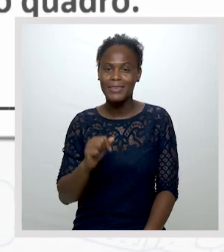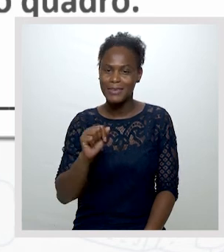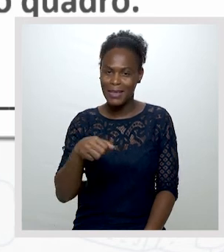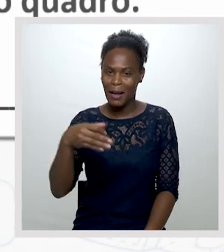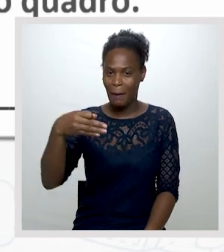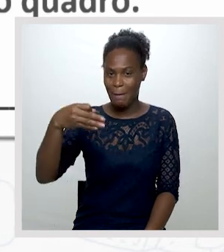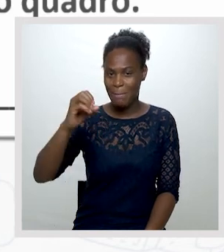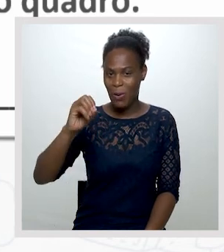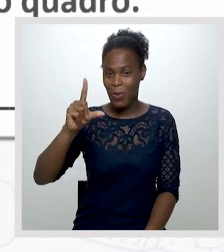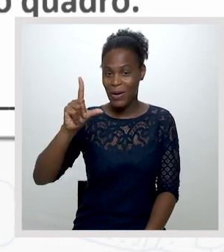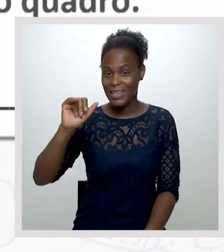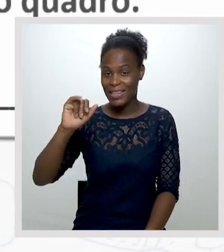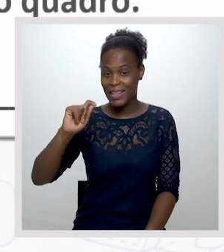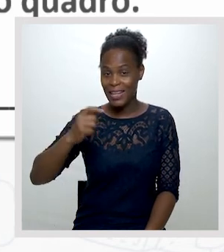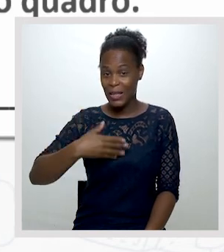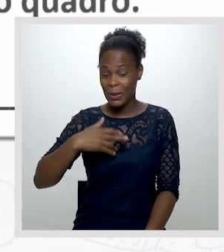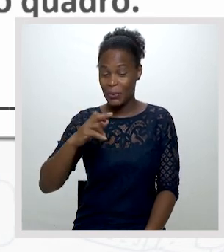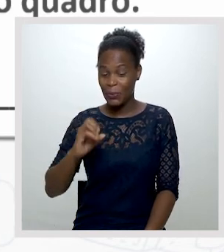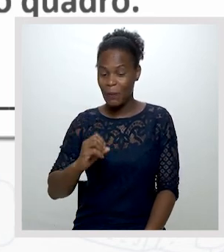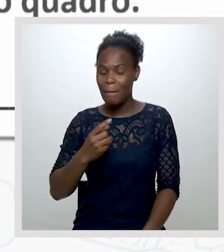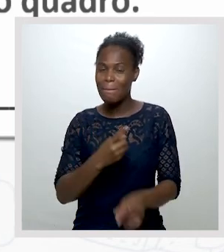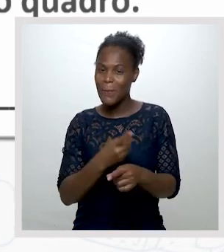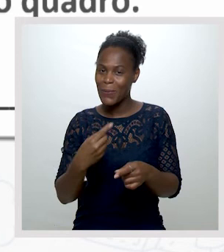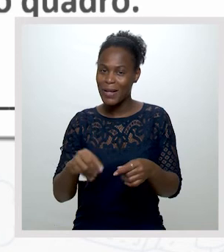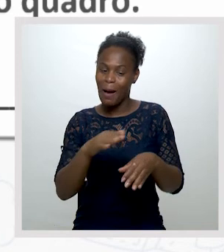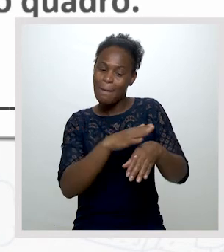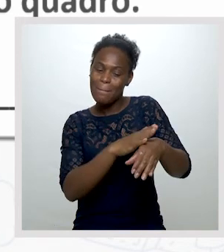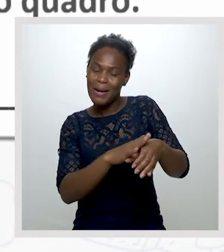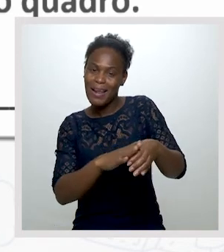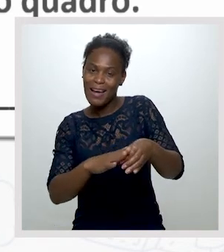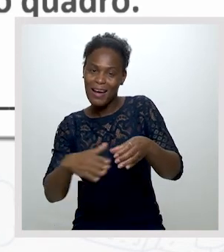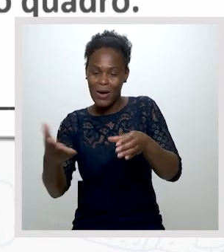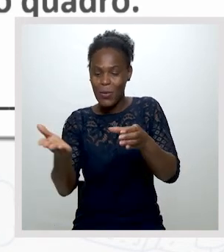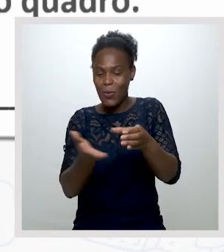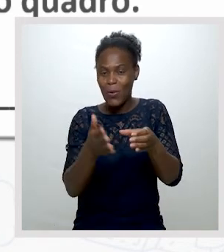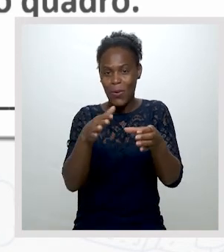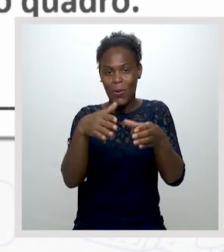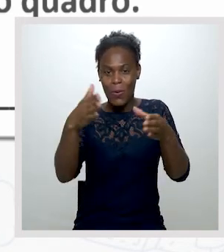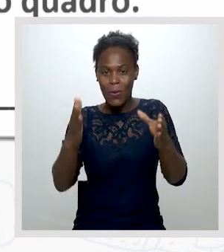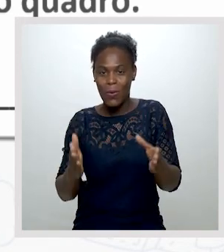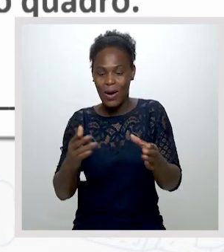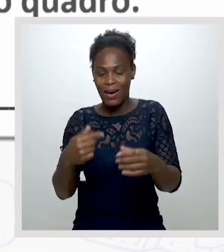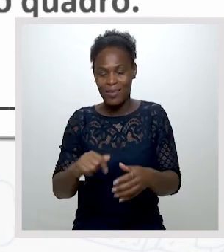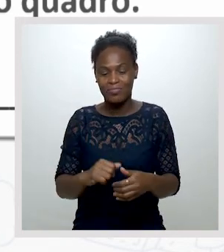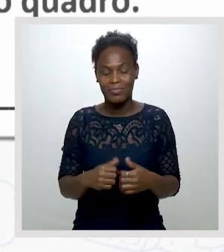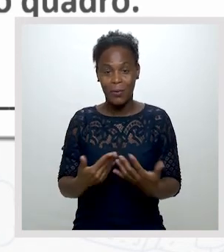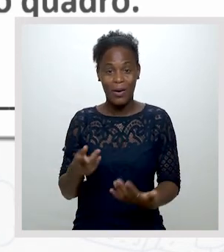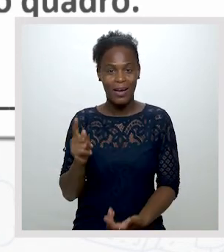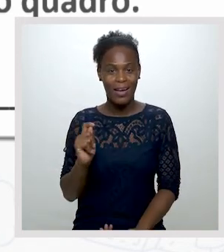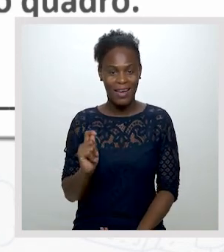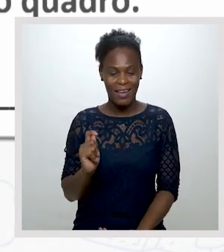é um poliedro, porque tem superfícies planas. E o sólido